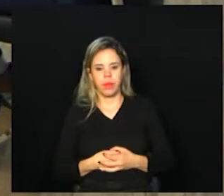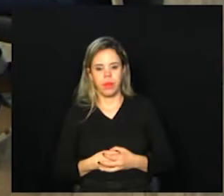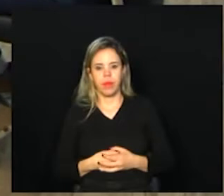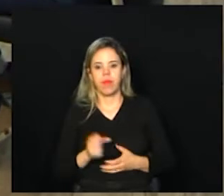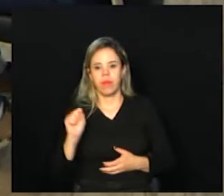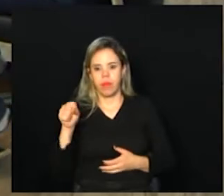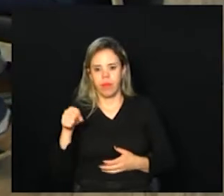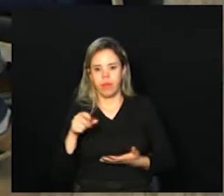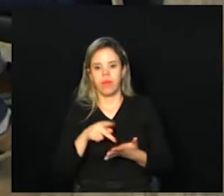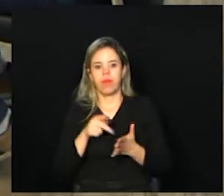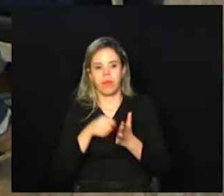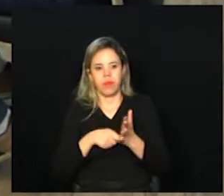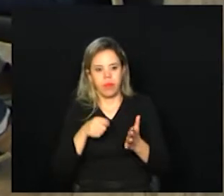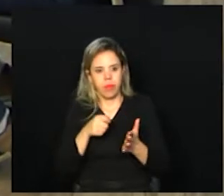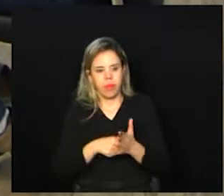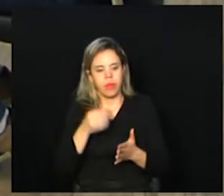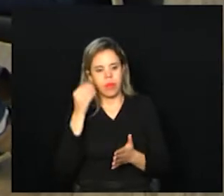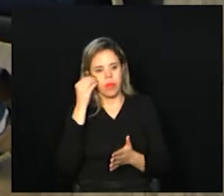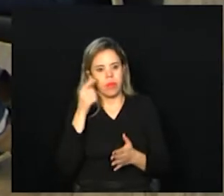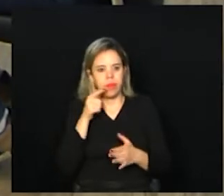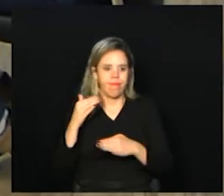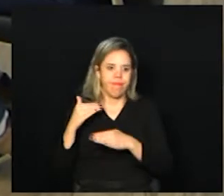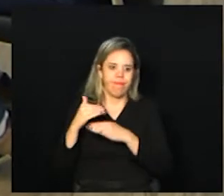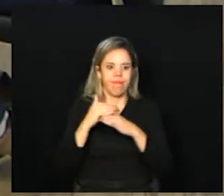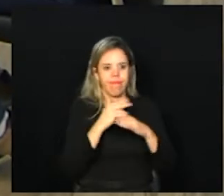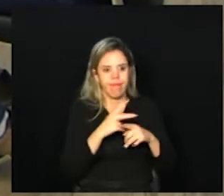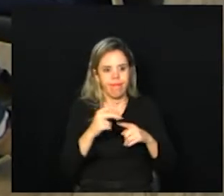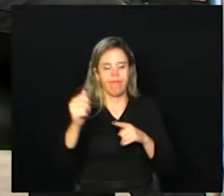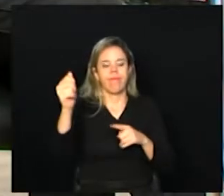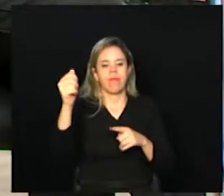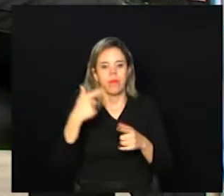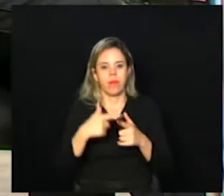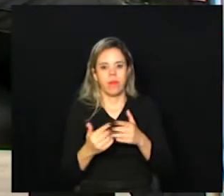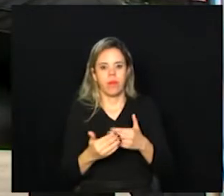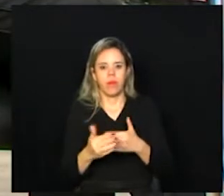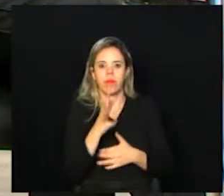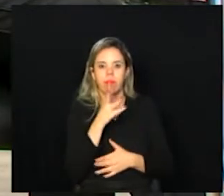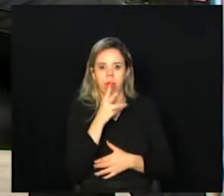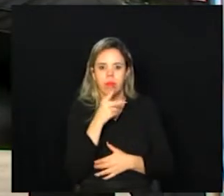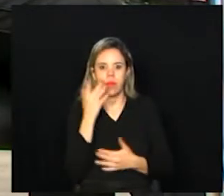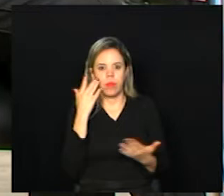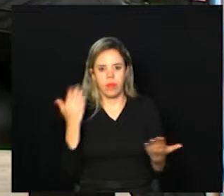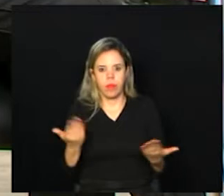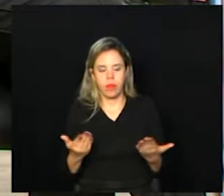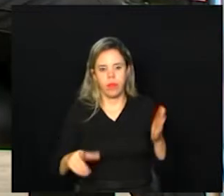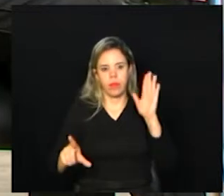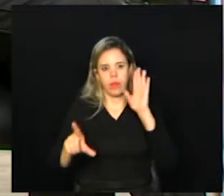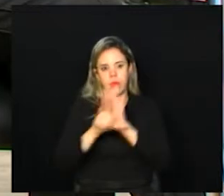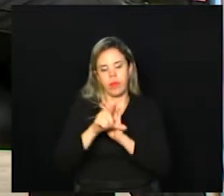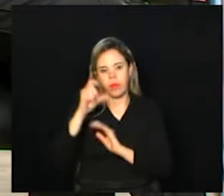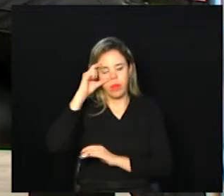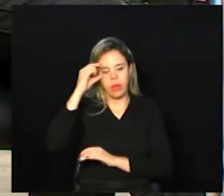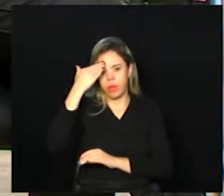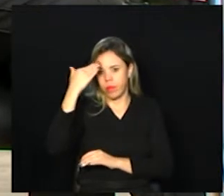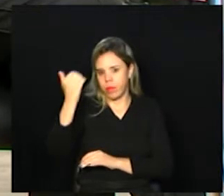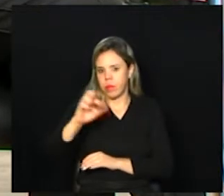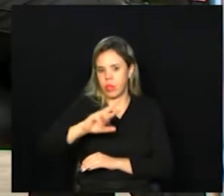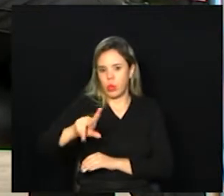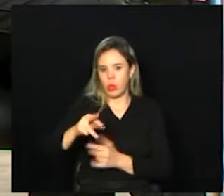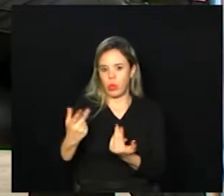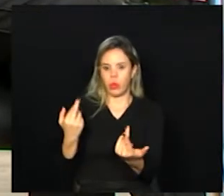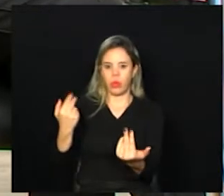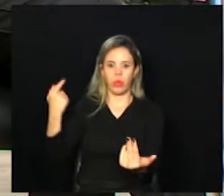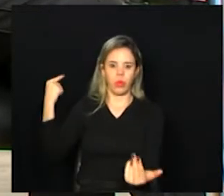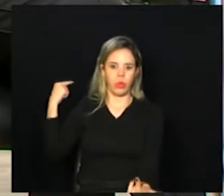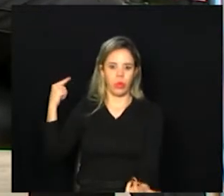Sim, a luta por justiça ainda é muito longa. Embora hoje em dia a Lei Maria da Penha não seja como era